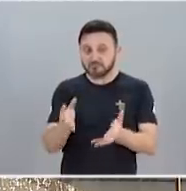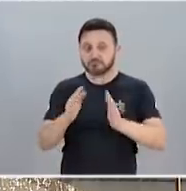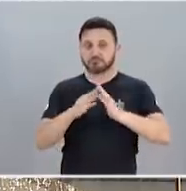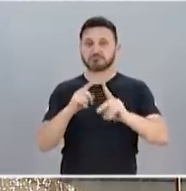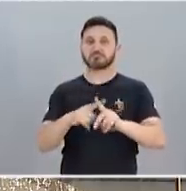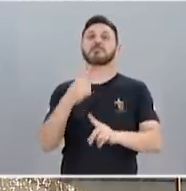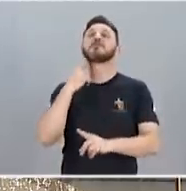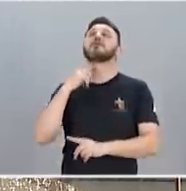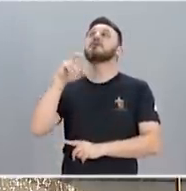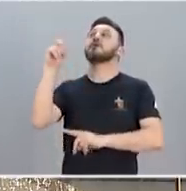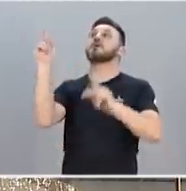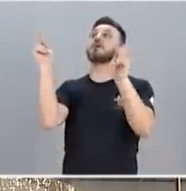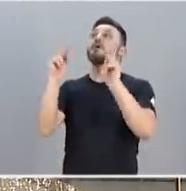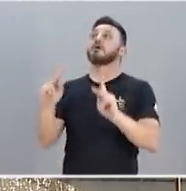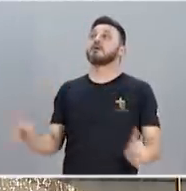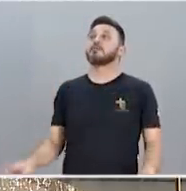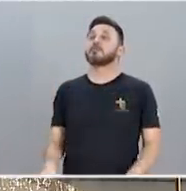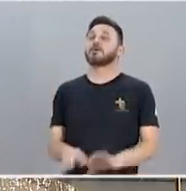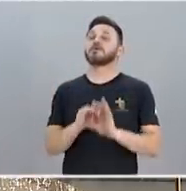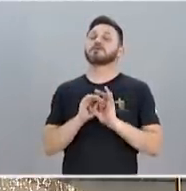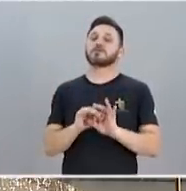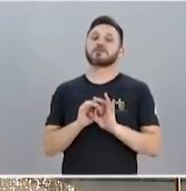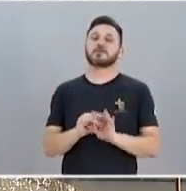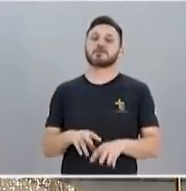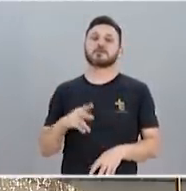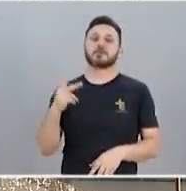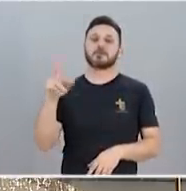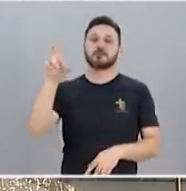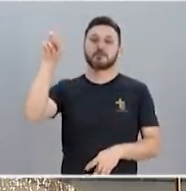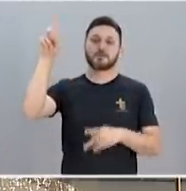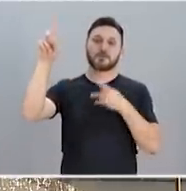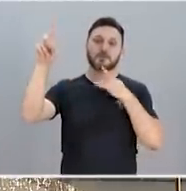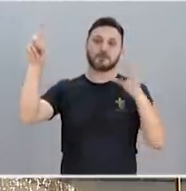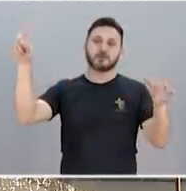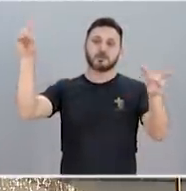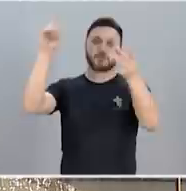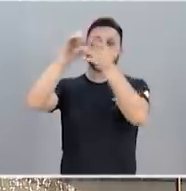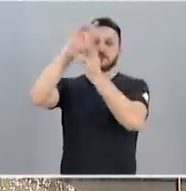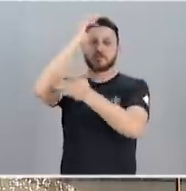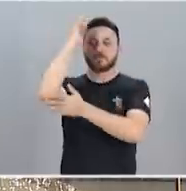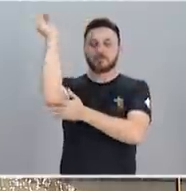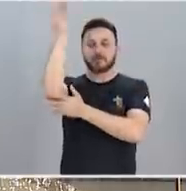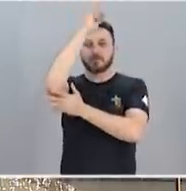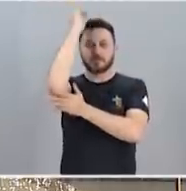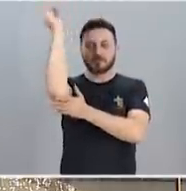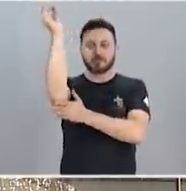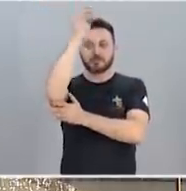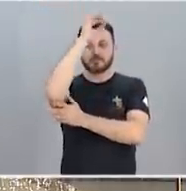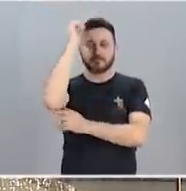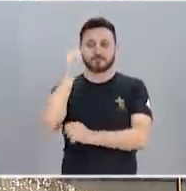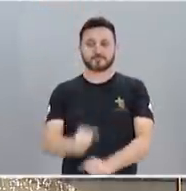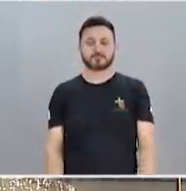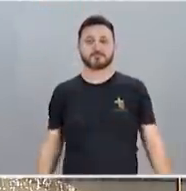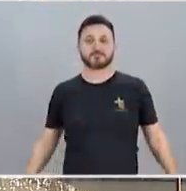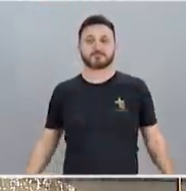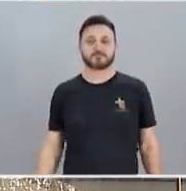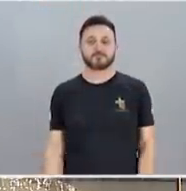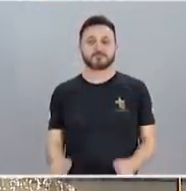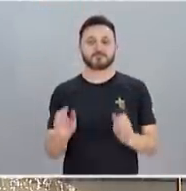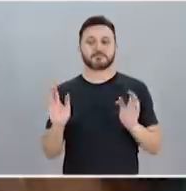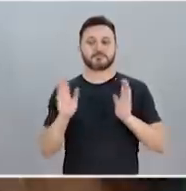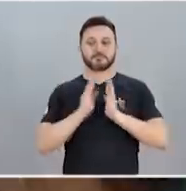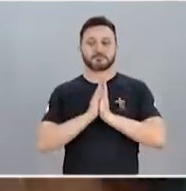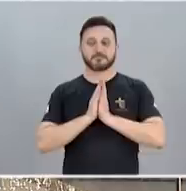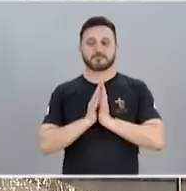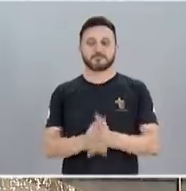igreja. Dai-lhe segundo o vosso desejo a paz, a unidade. Vós que sois Deus com o Pai e o Espírito